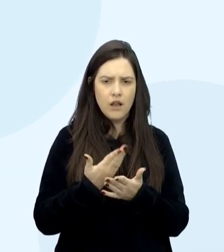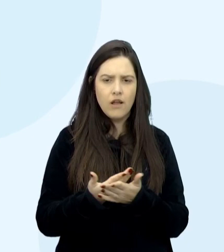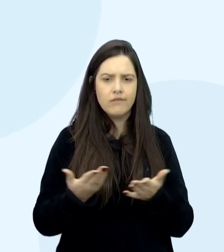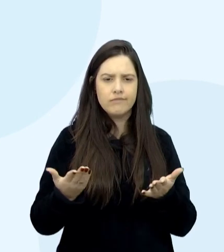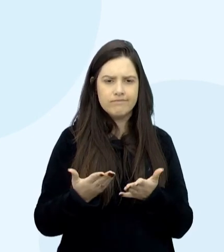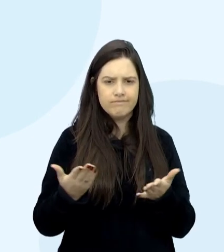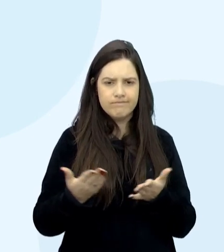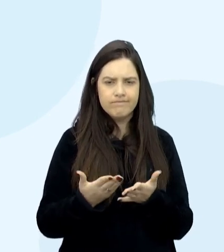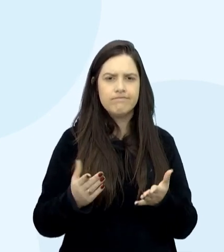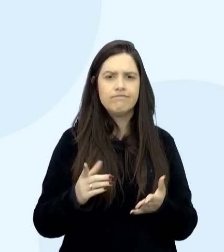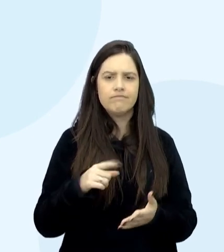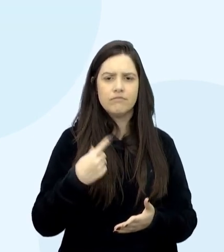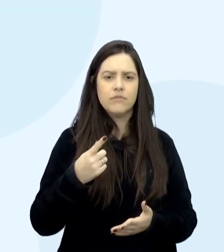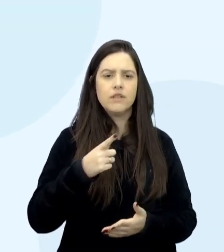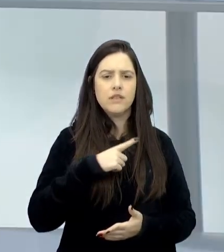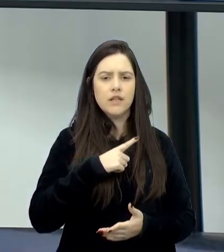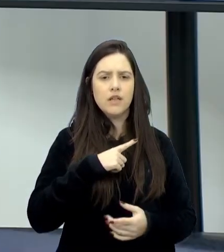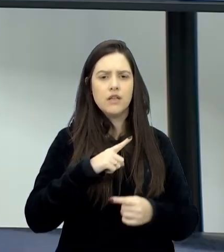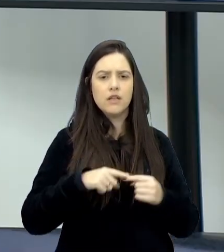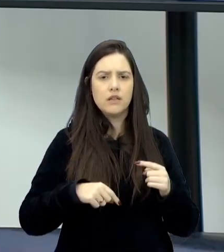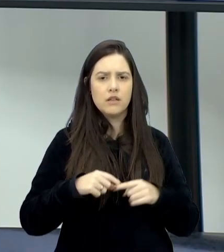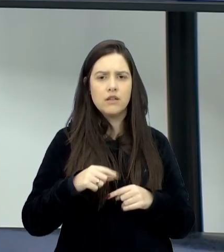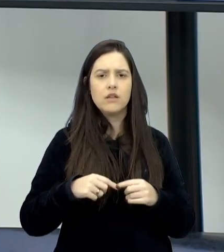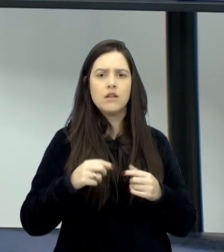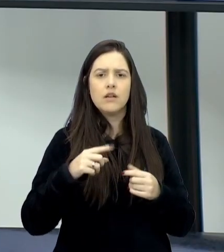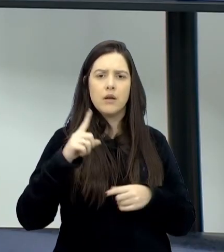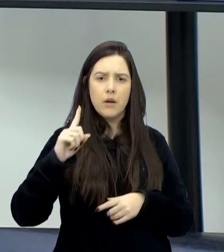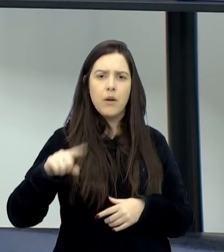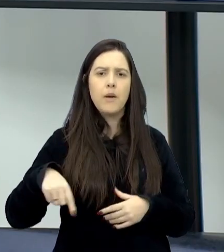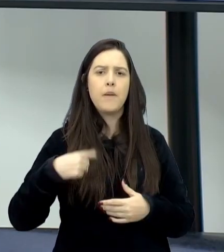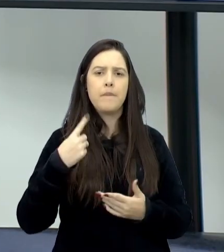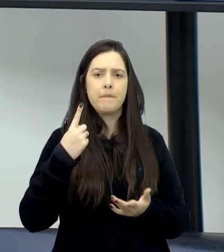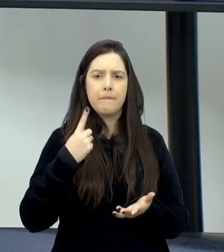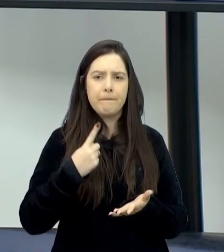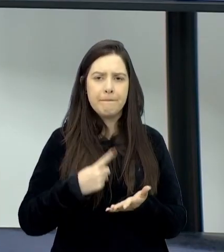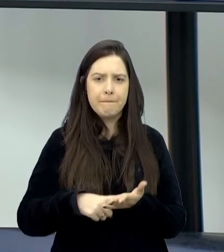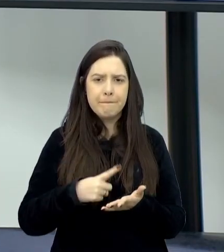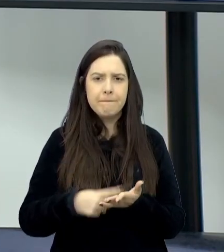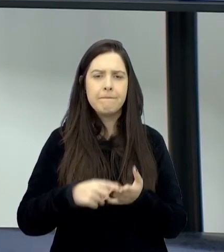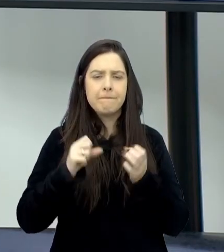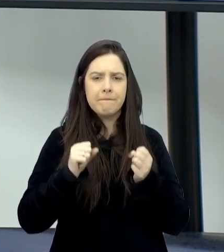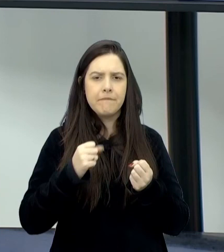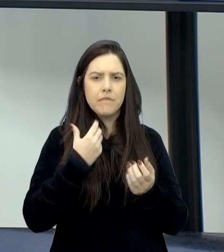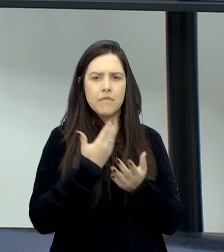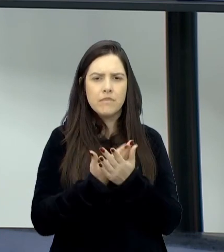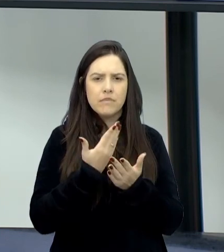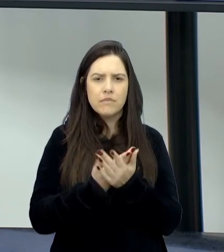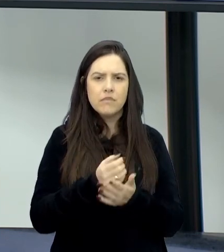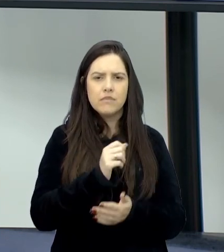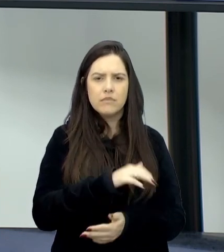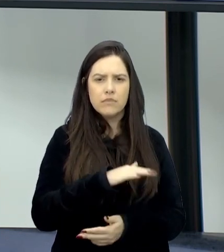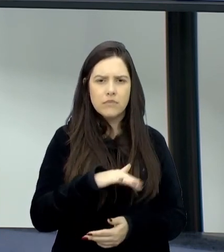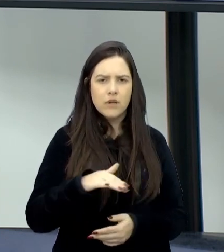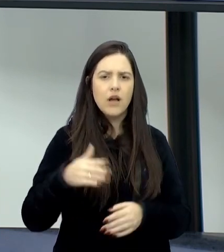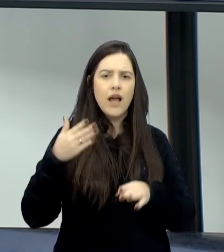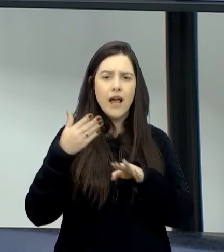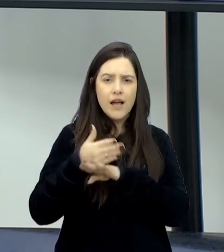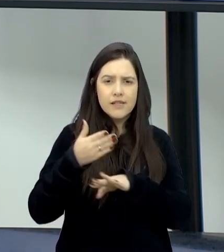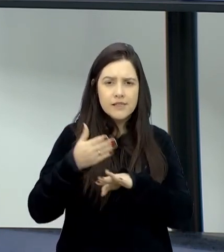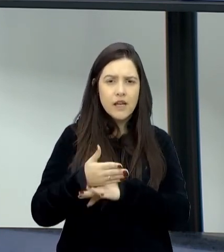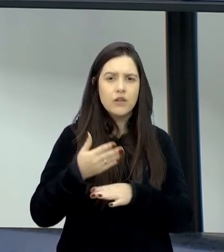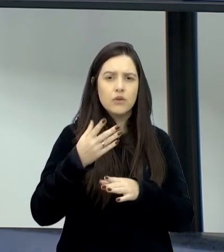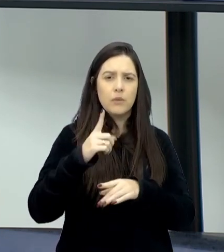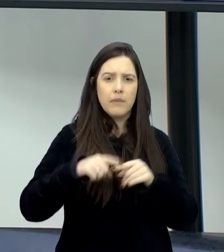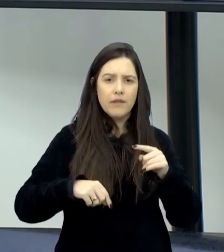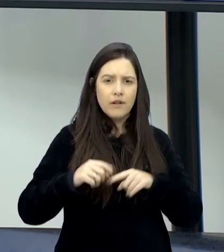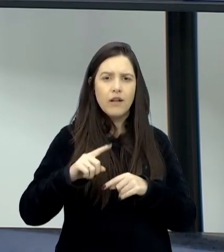corpo. Tem aí todo esse material e na próxima aula que a gente se encontrar, você estudante pode dar seguimento, acesse esse material. Na